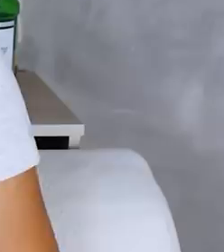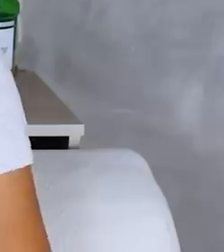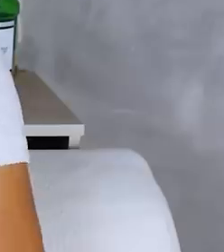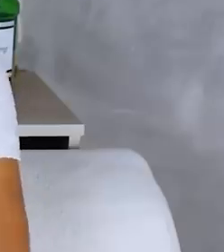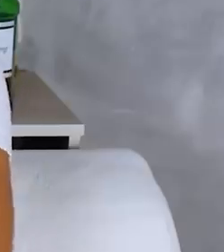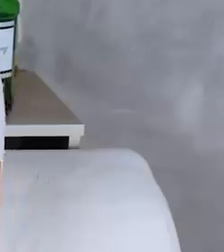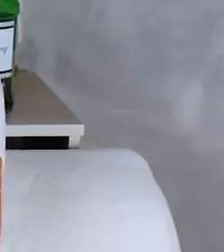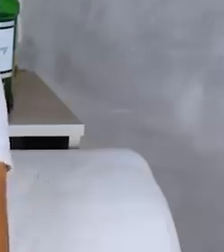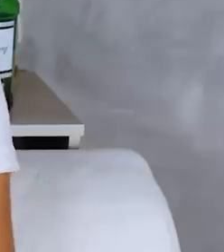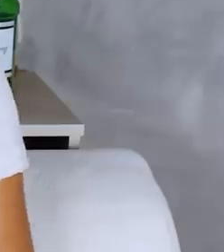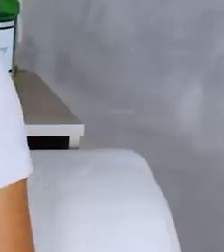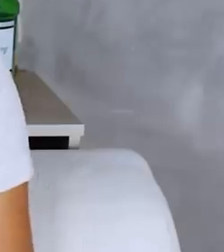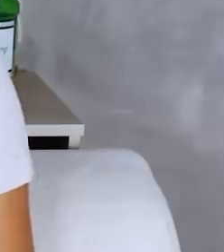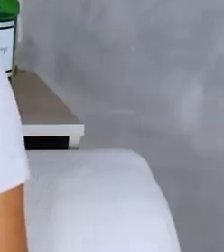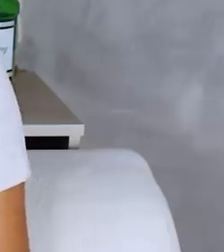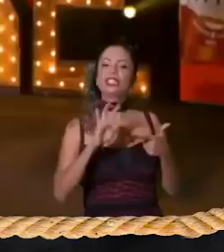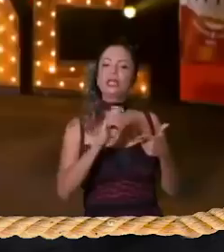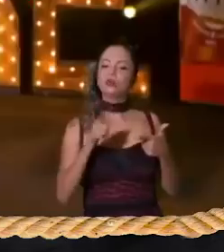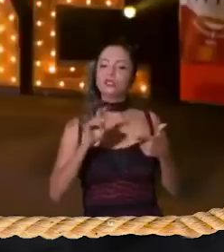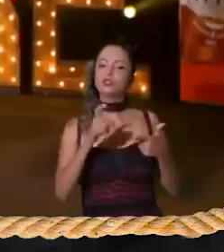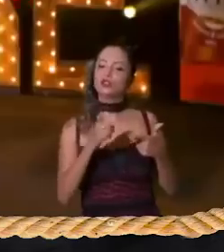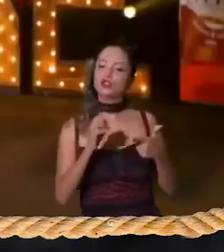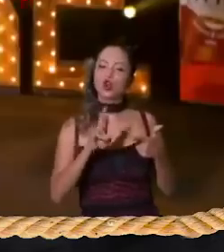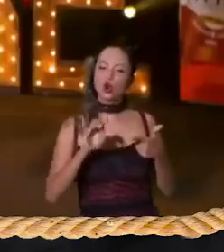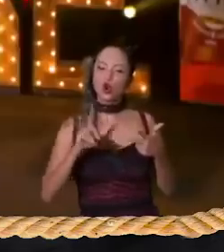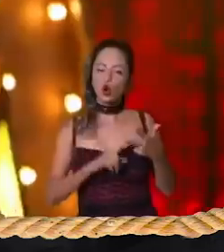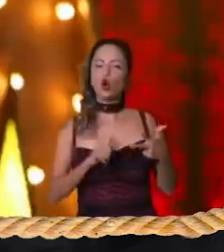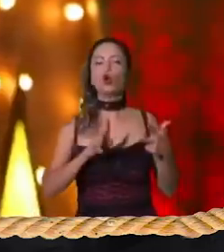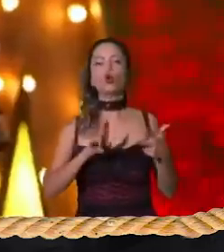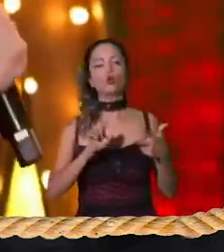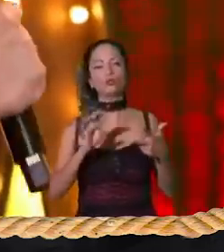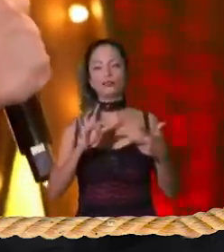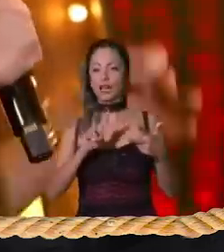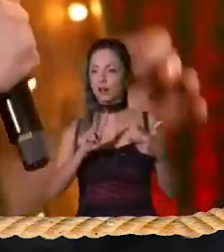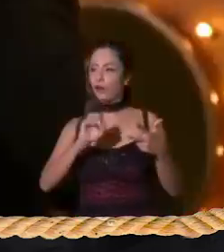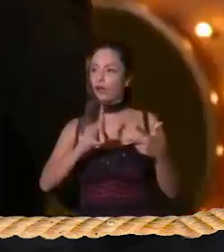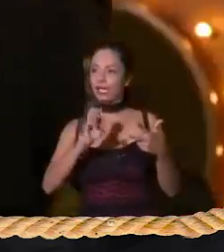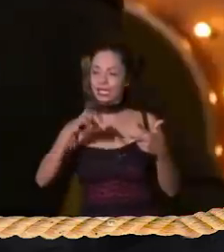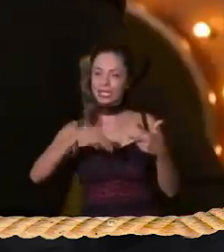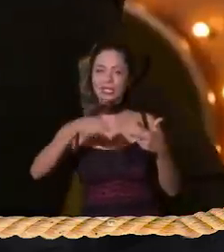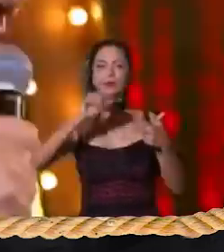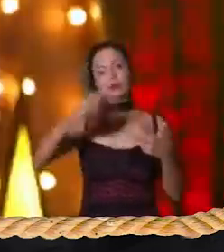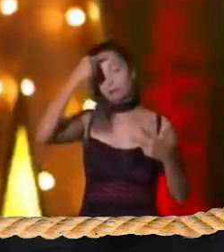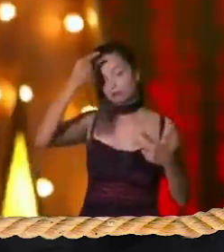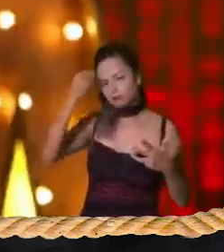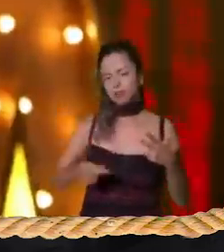Costa elogiou a Maíra Maraíza e a Simone Simara. Confere aí. Rio Negro e Solimões. João Bosco e Vinícius.